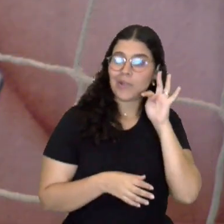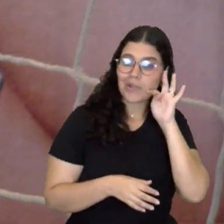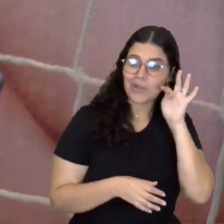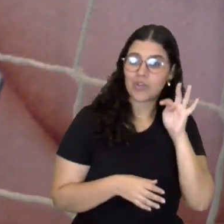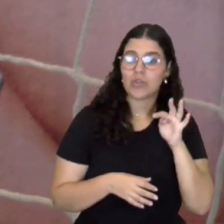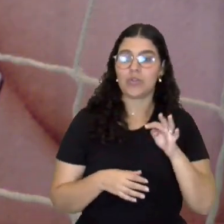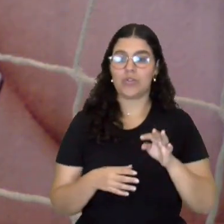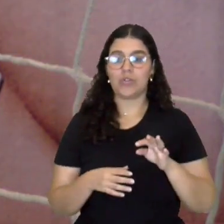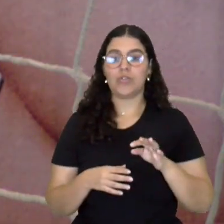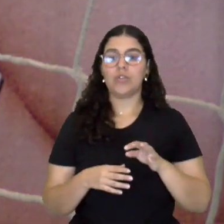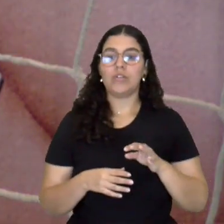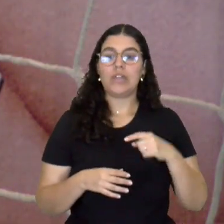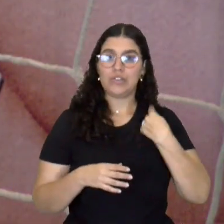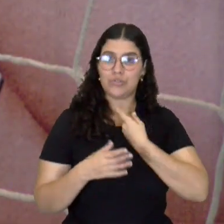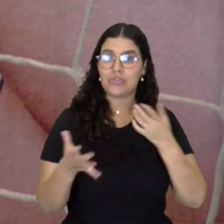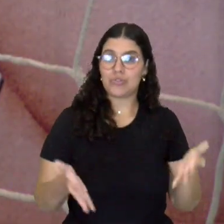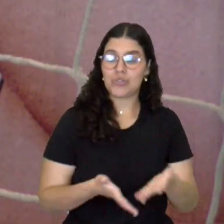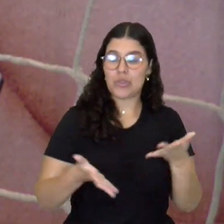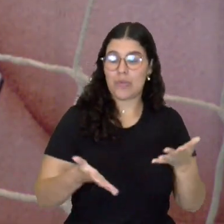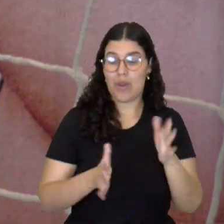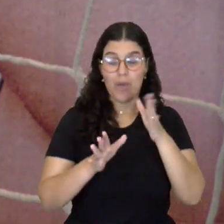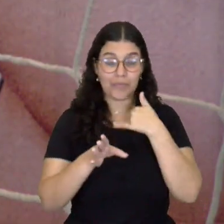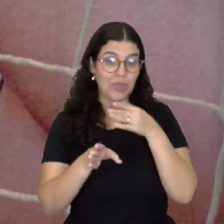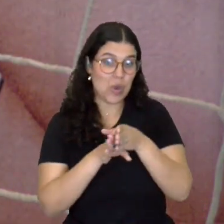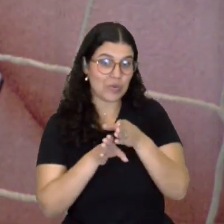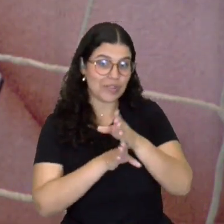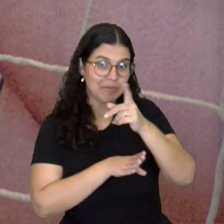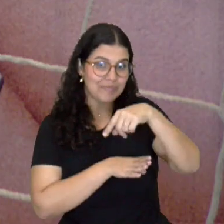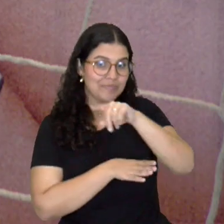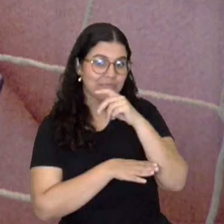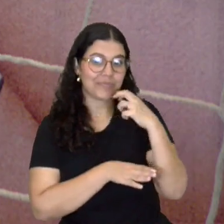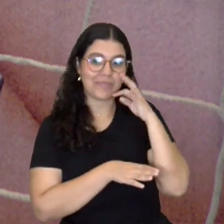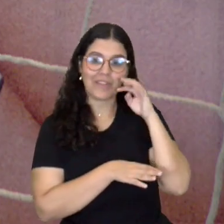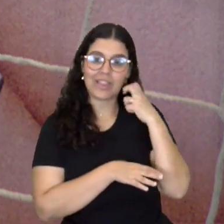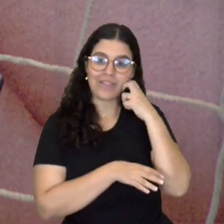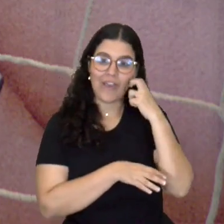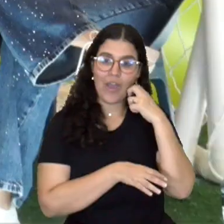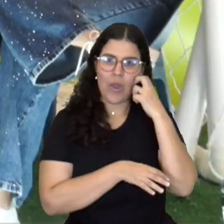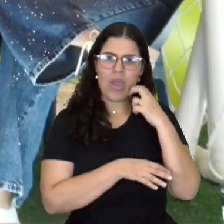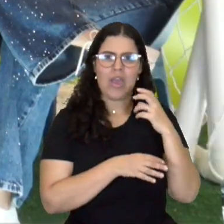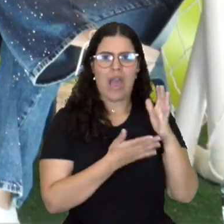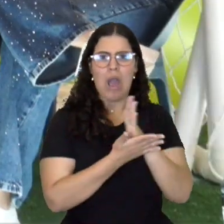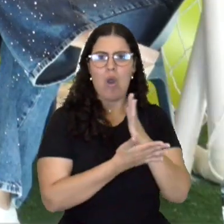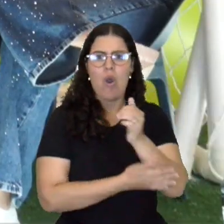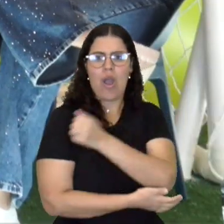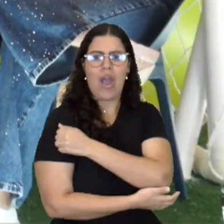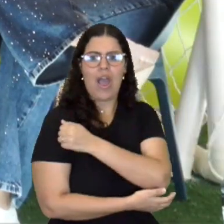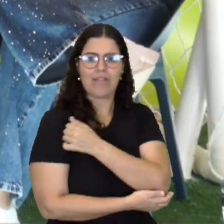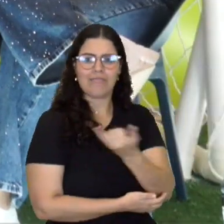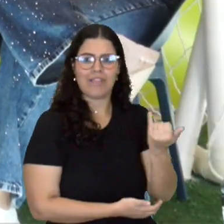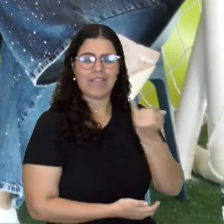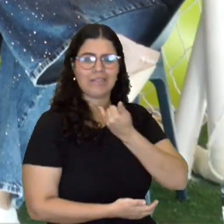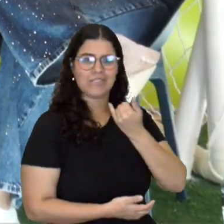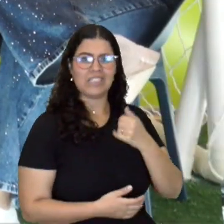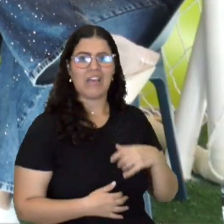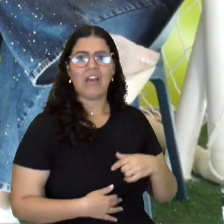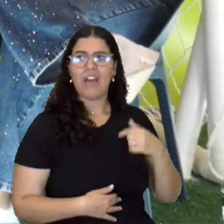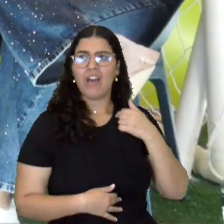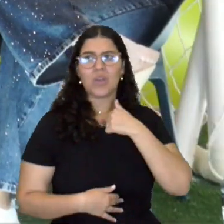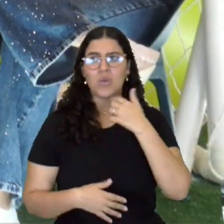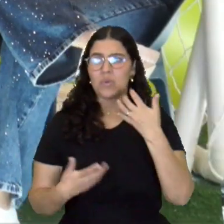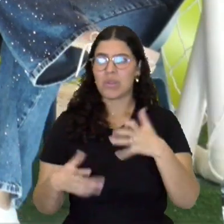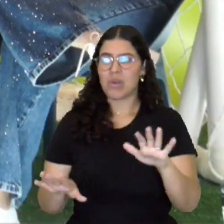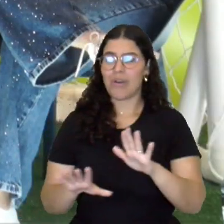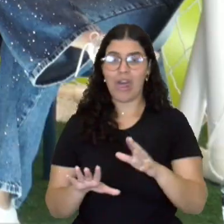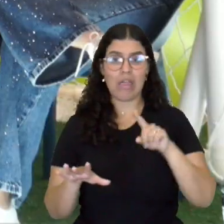os tímidos que estão me assistindo agora. Sempre tem um aluno que fala, não quero não é para mim. Passa 2 semanas, vê o projeto